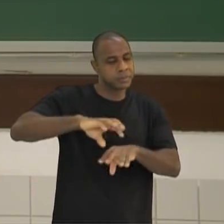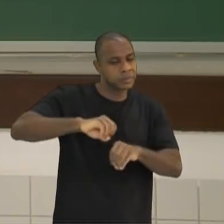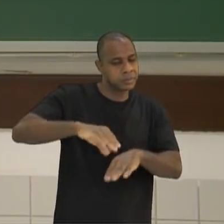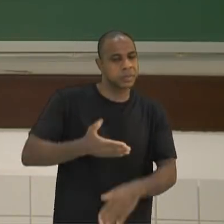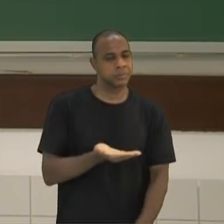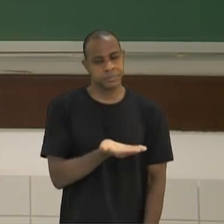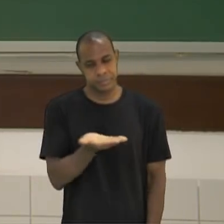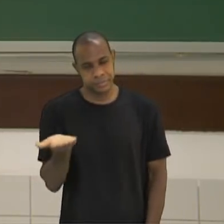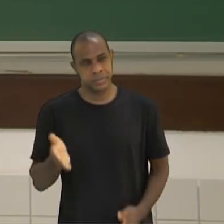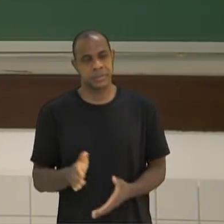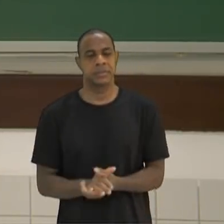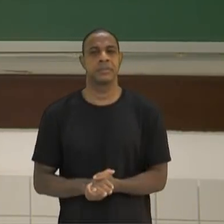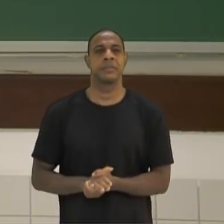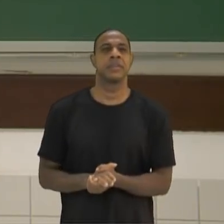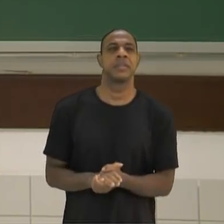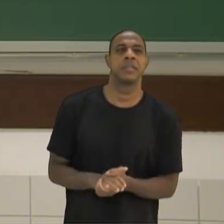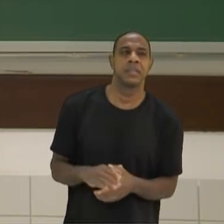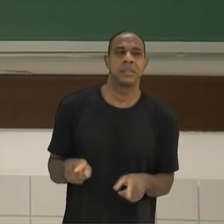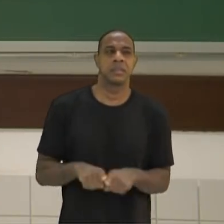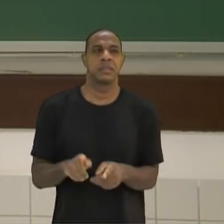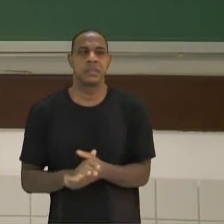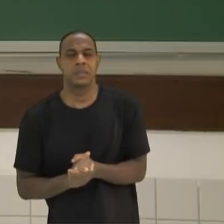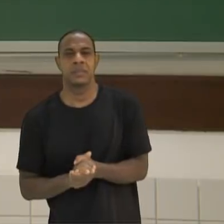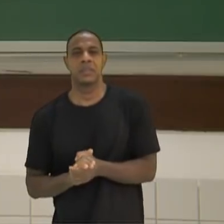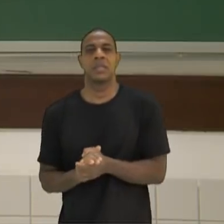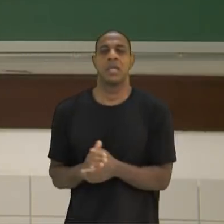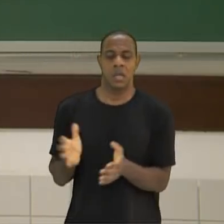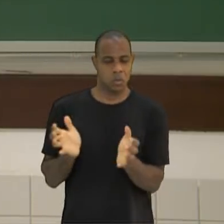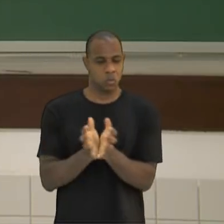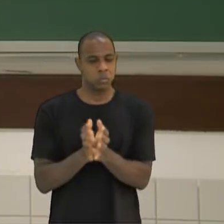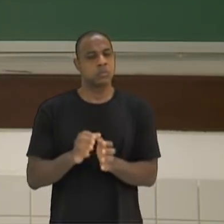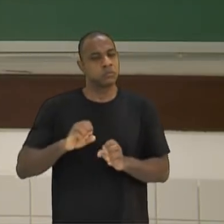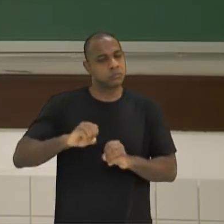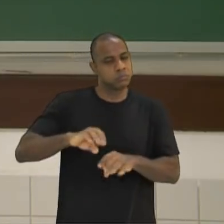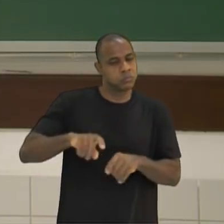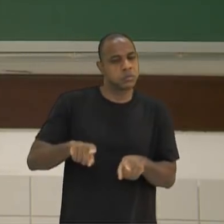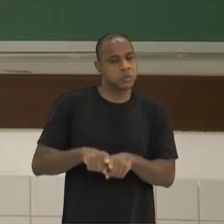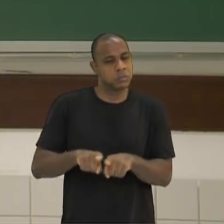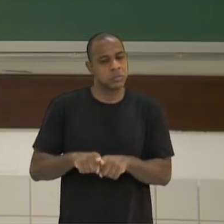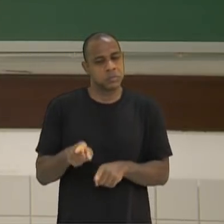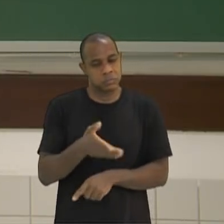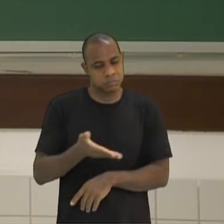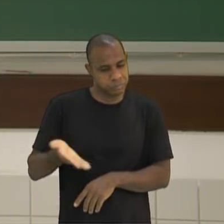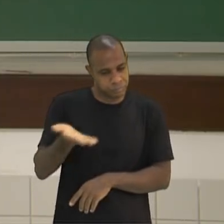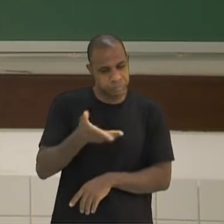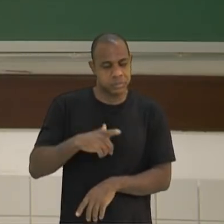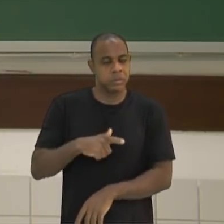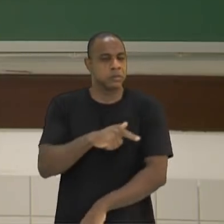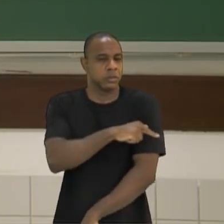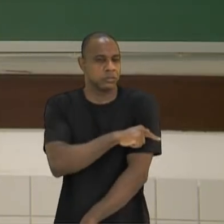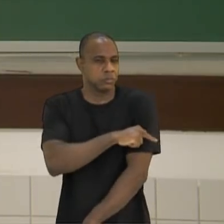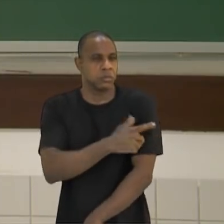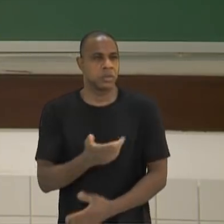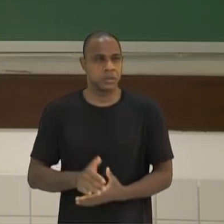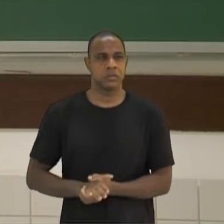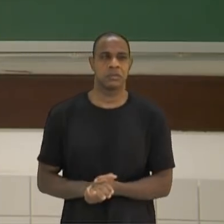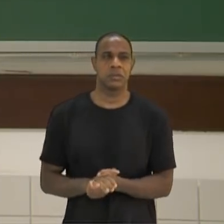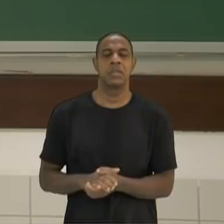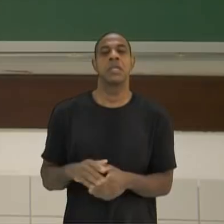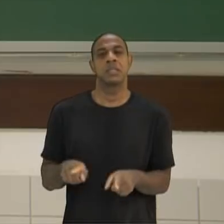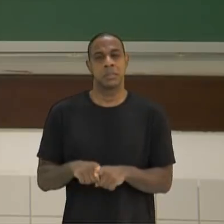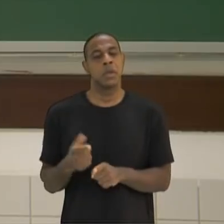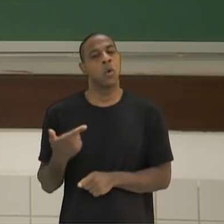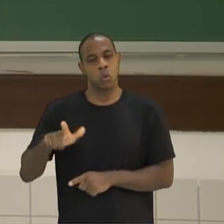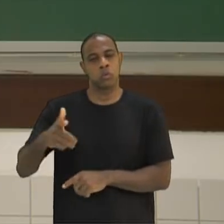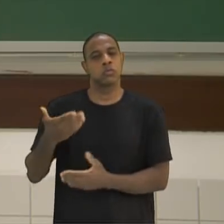nível de faixa etária de vocês, dentro desse nível de ensino, na verdade, né, que vocês estão, 7º ano, né, nada impede que outros estudantes